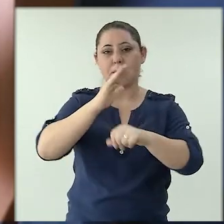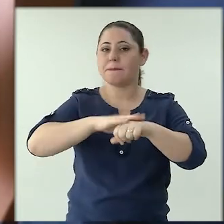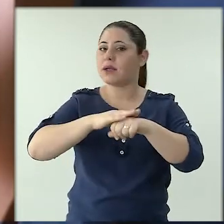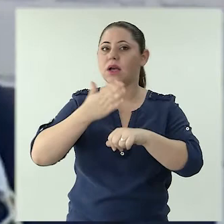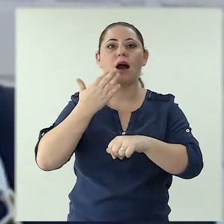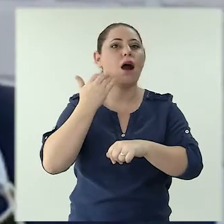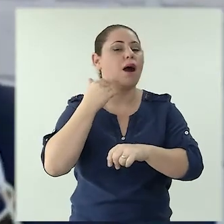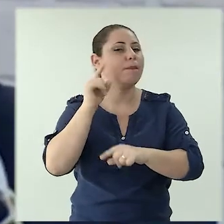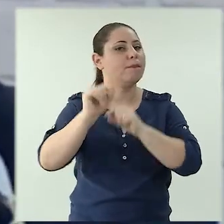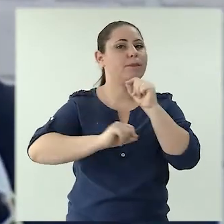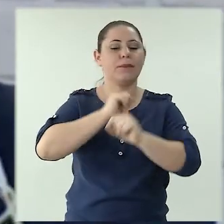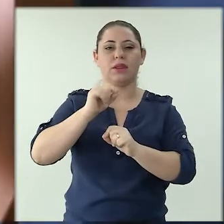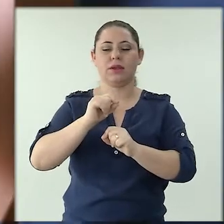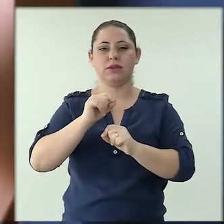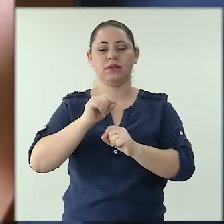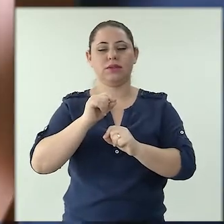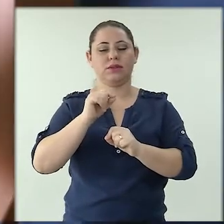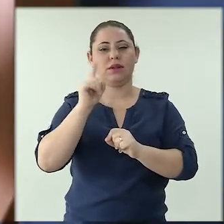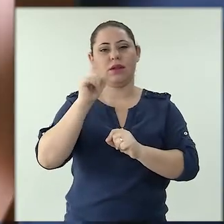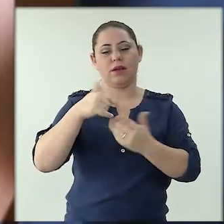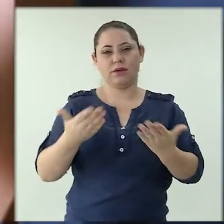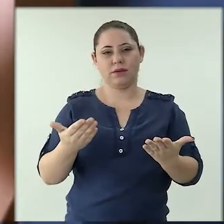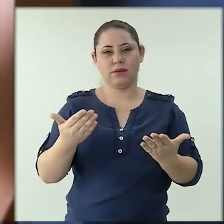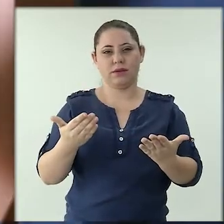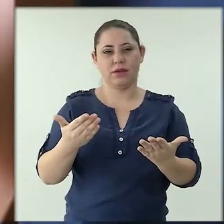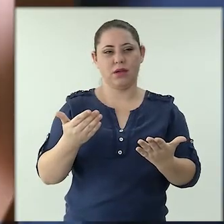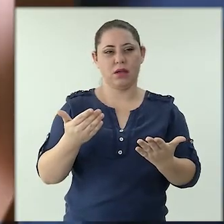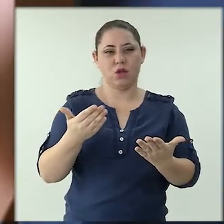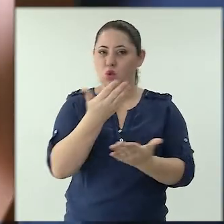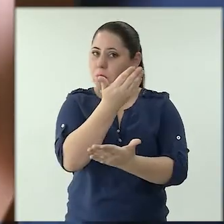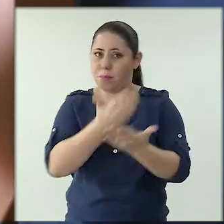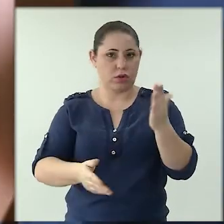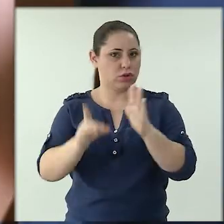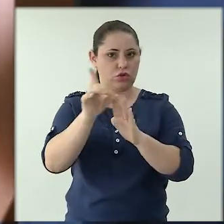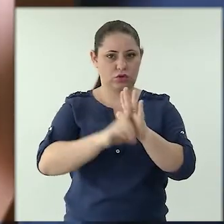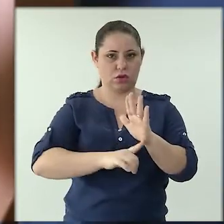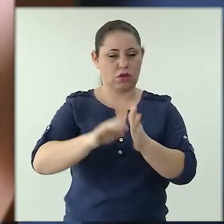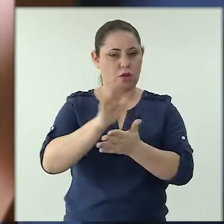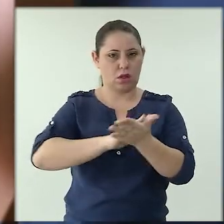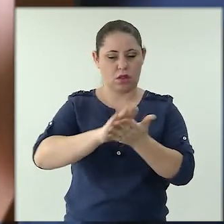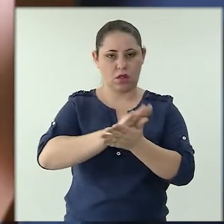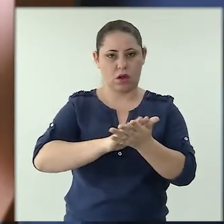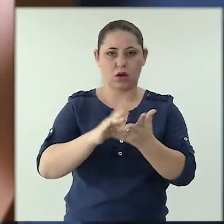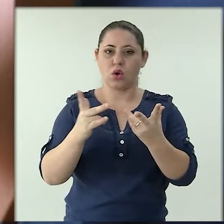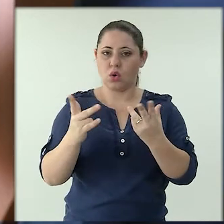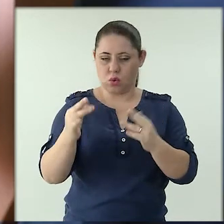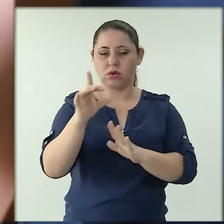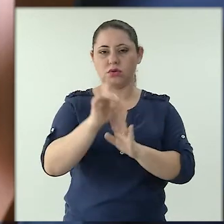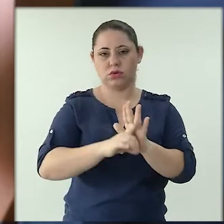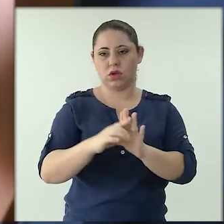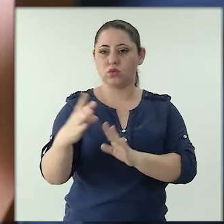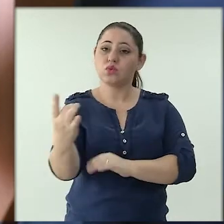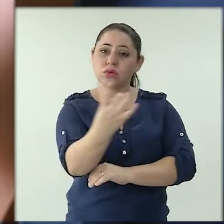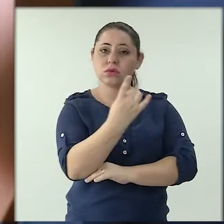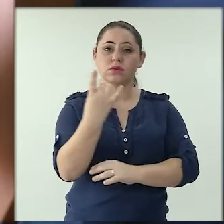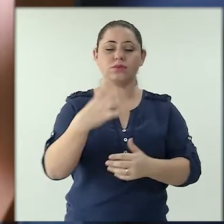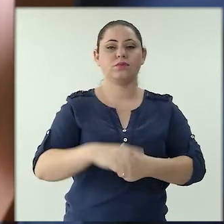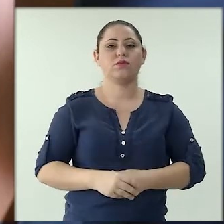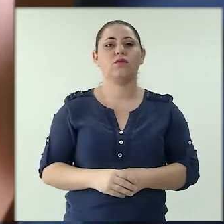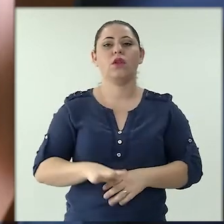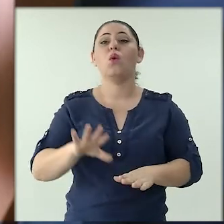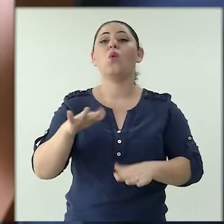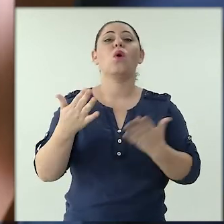mais celeridade, né? Sem, obviamente, a perda dos direitos e das garantias individuais de cada um. Qual que é a